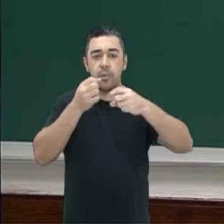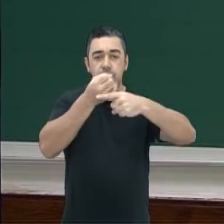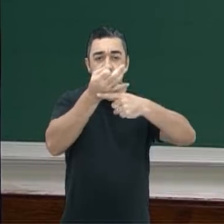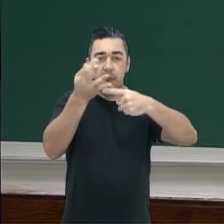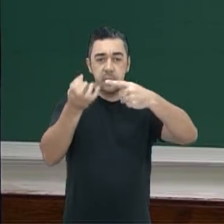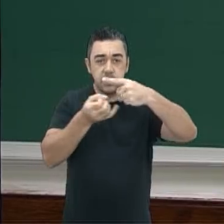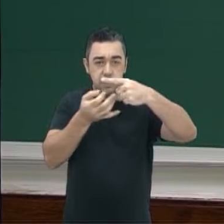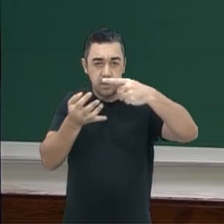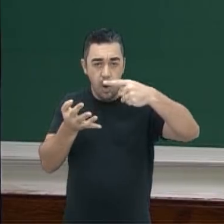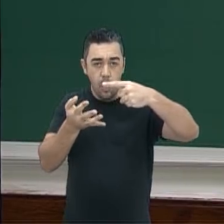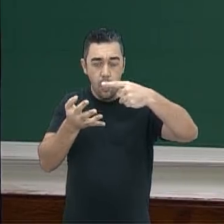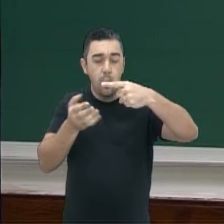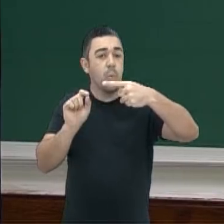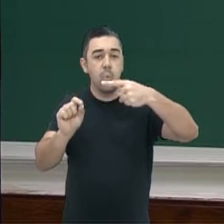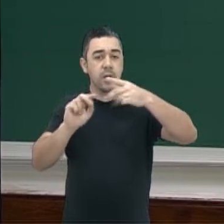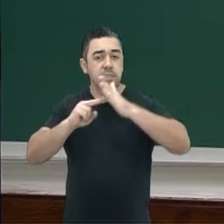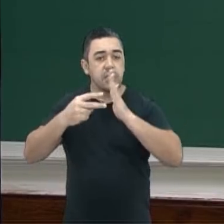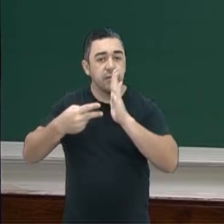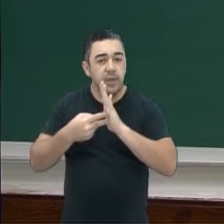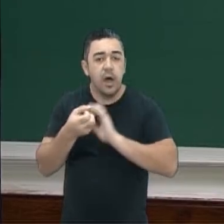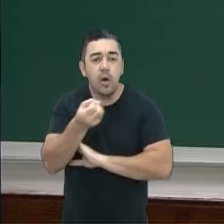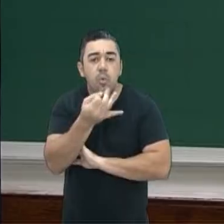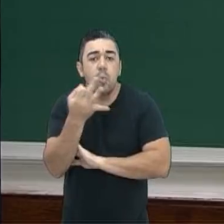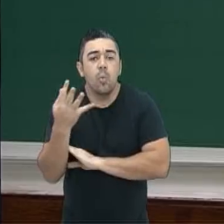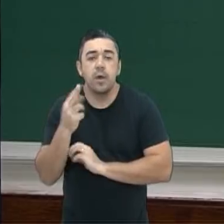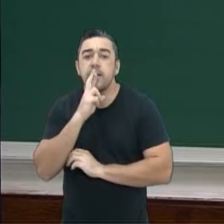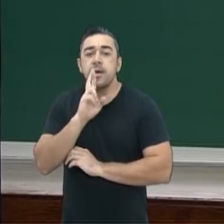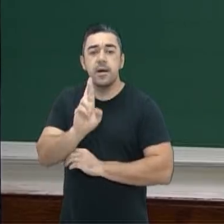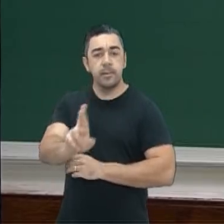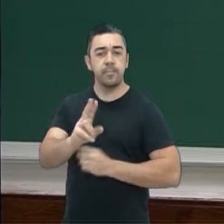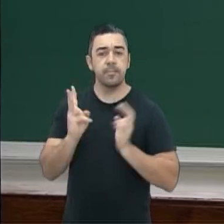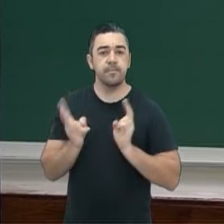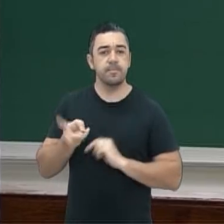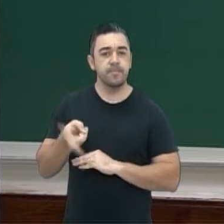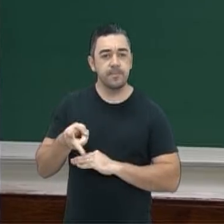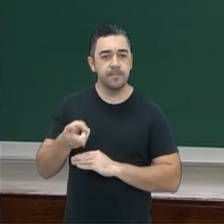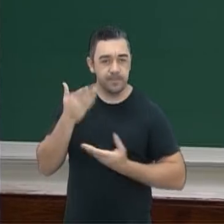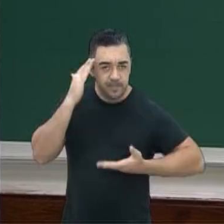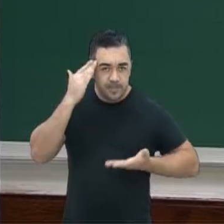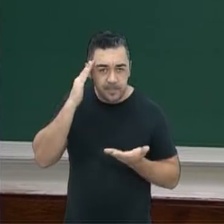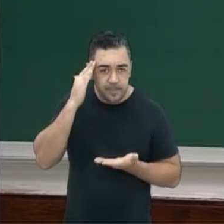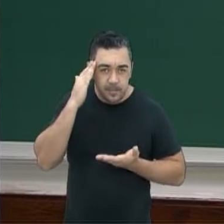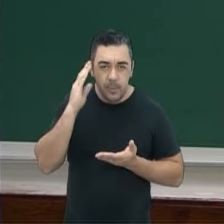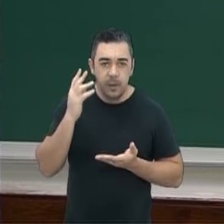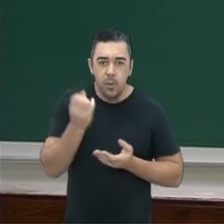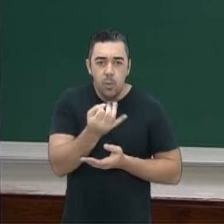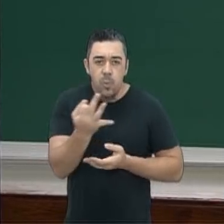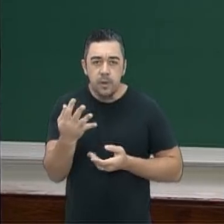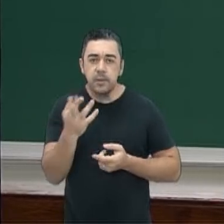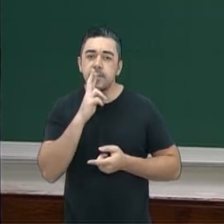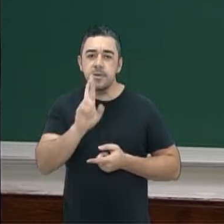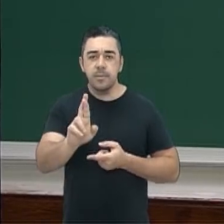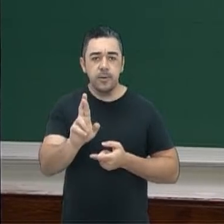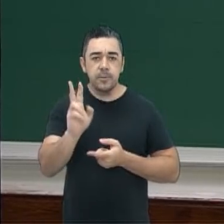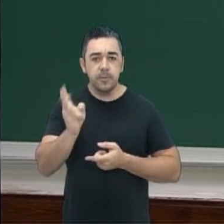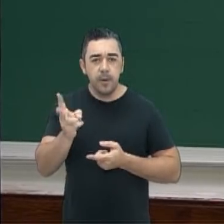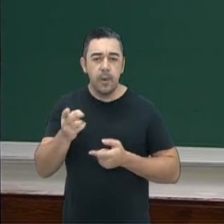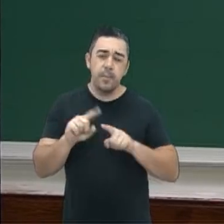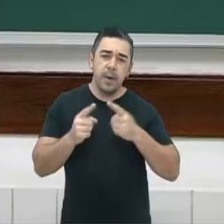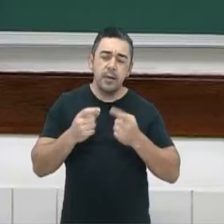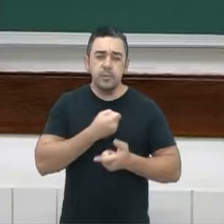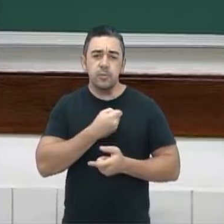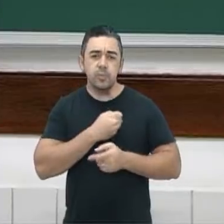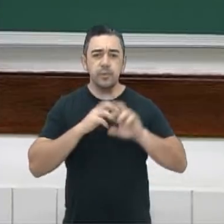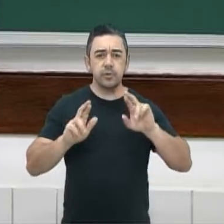Que representa a mesma quantidade, não é? É a mesma quantidade, só que escrita com os